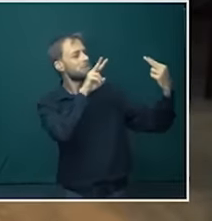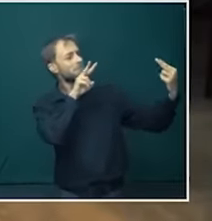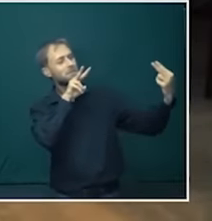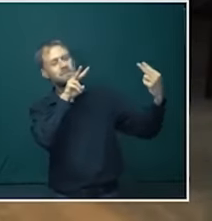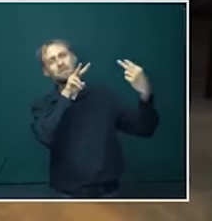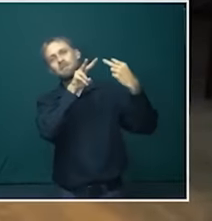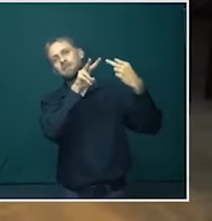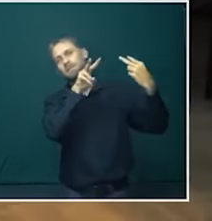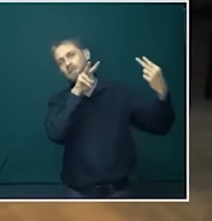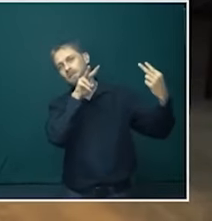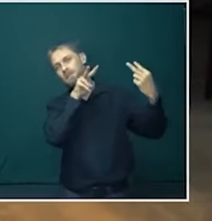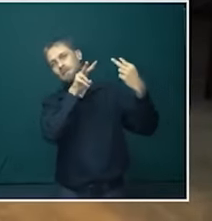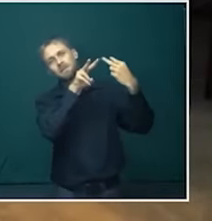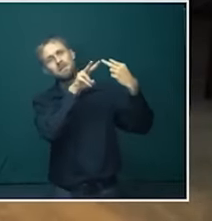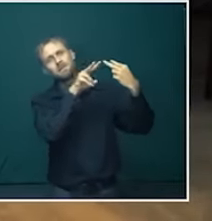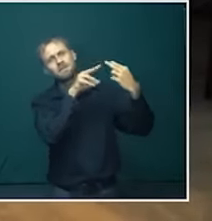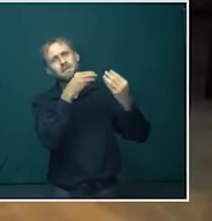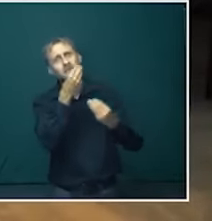olhar.